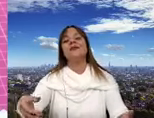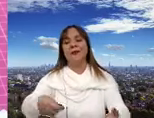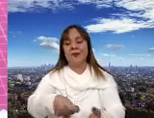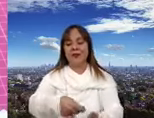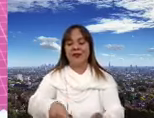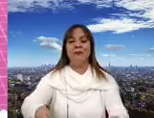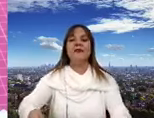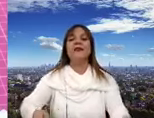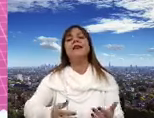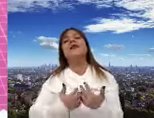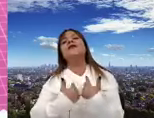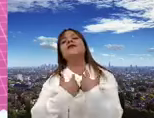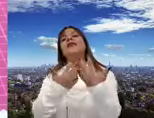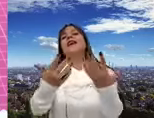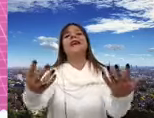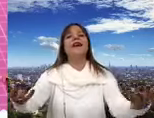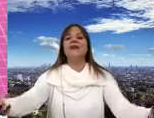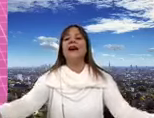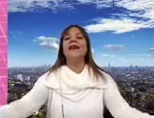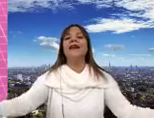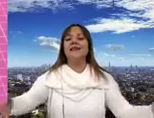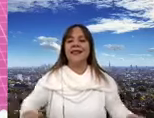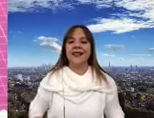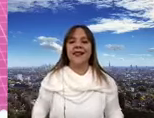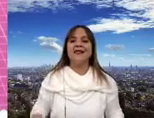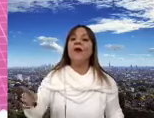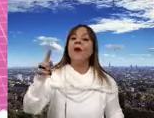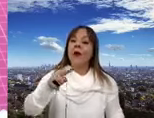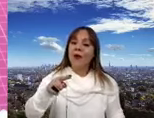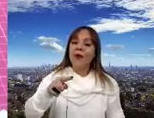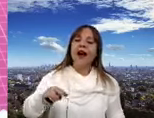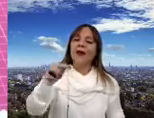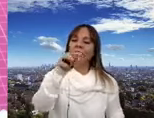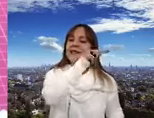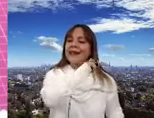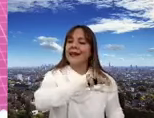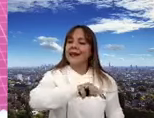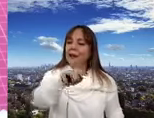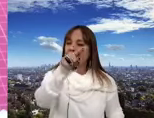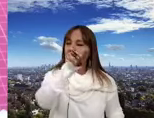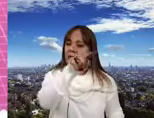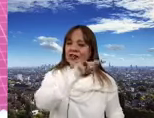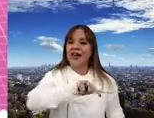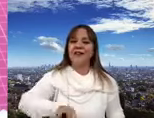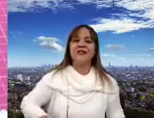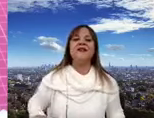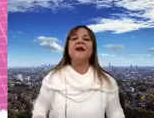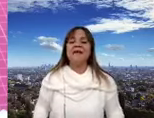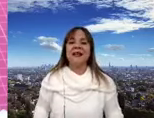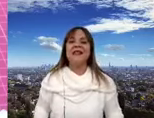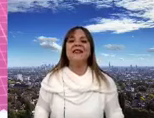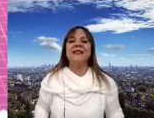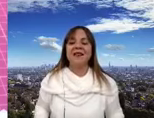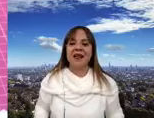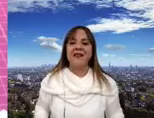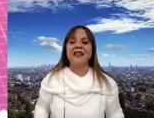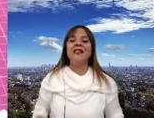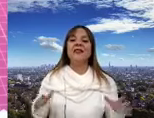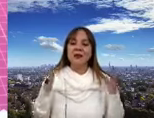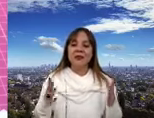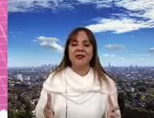você por escrito. E você vai ler essa declaração, como acontecerá daqui a pouco com o Jefferson, marido da Stephanie. Então, não é